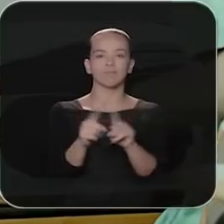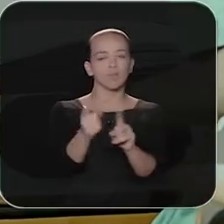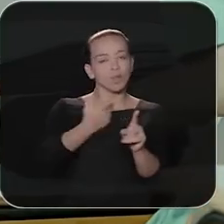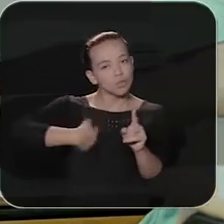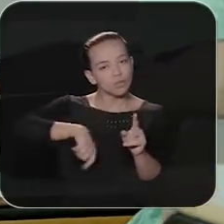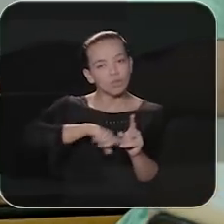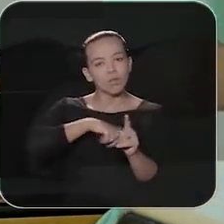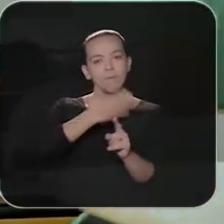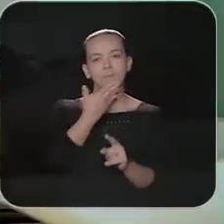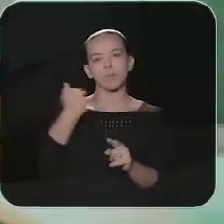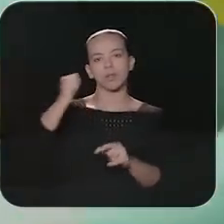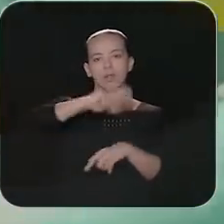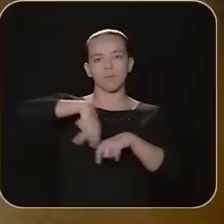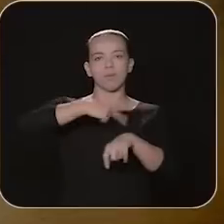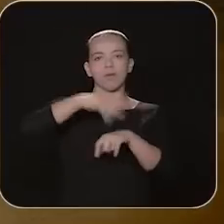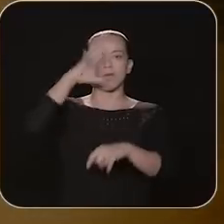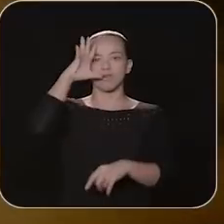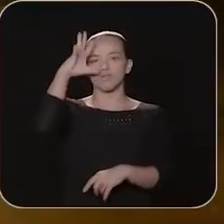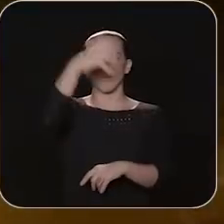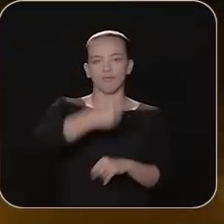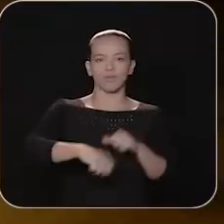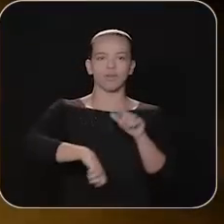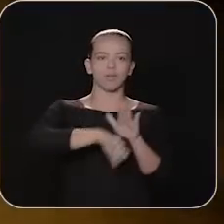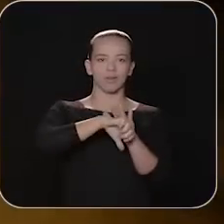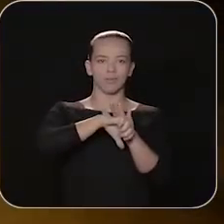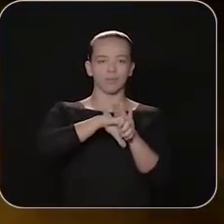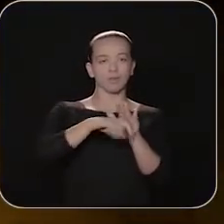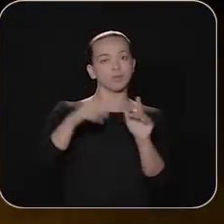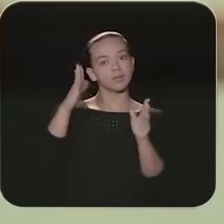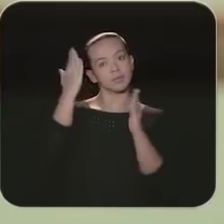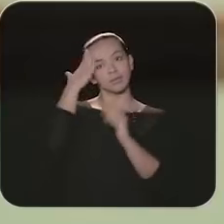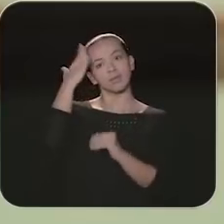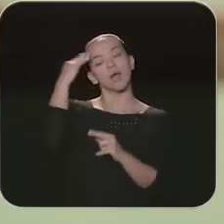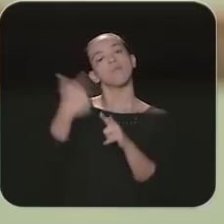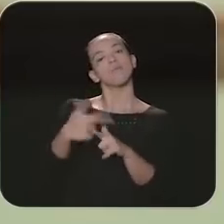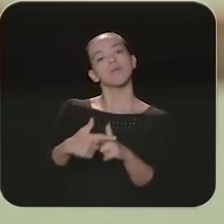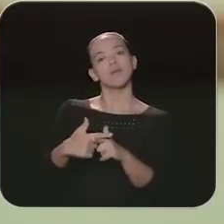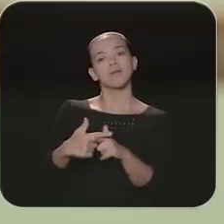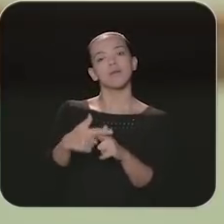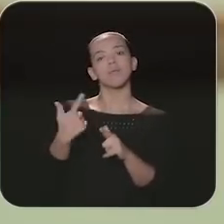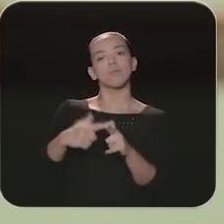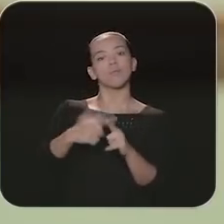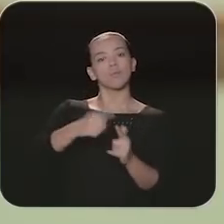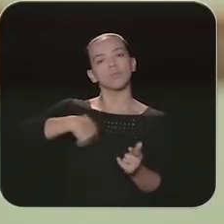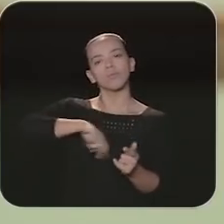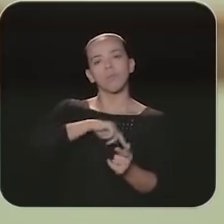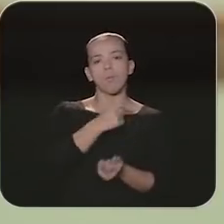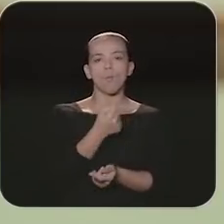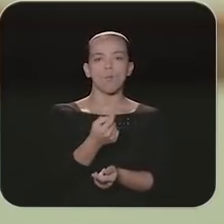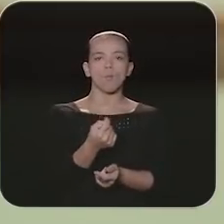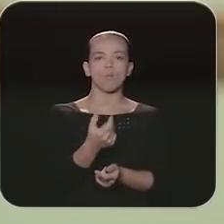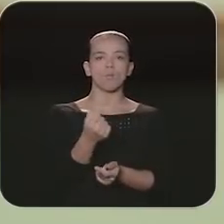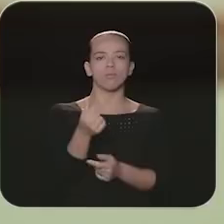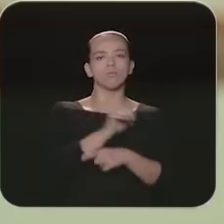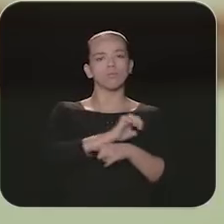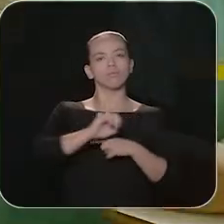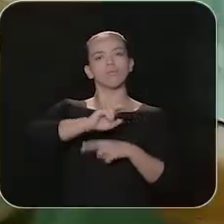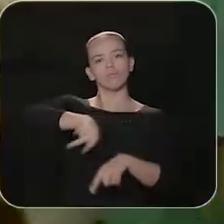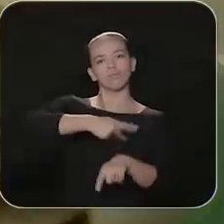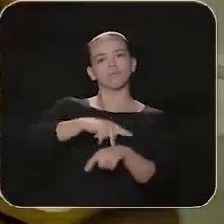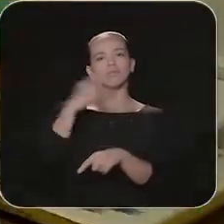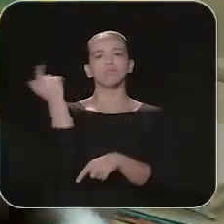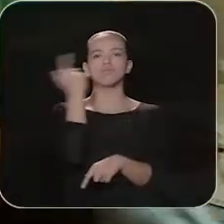educação servindo o Estado. Essa garantia de bons salários, uma boa remuneração, um